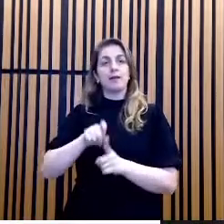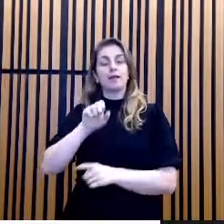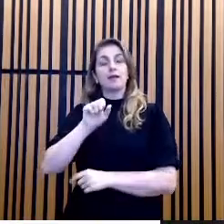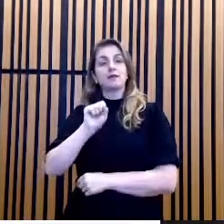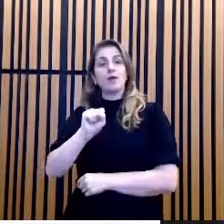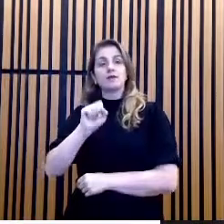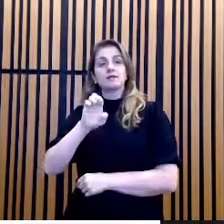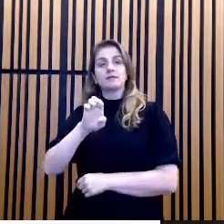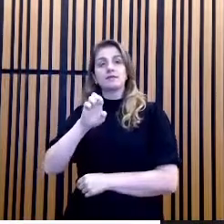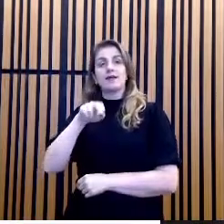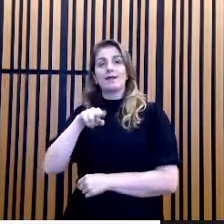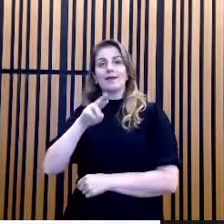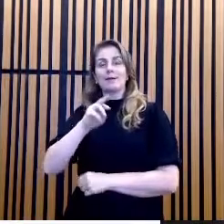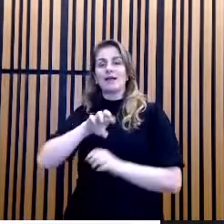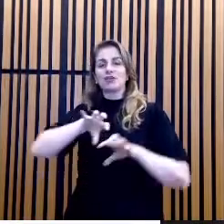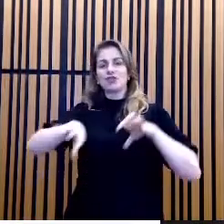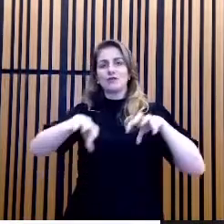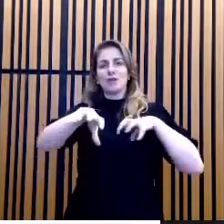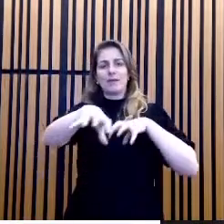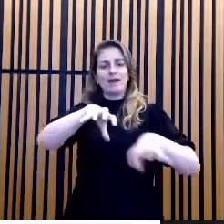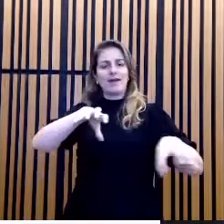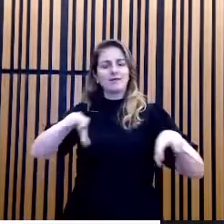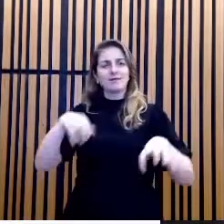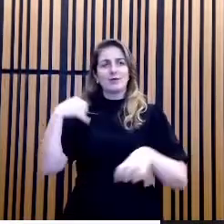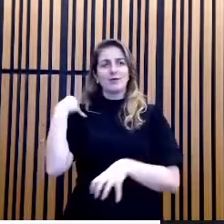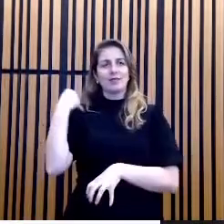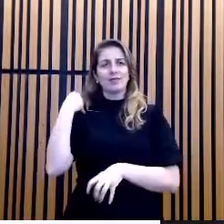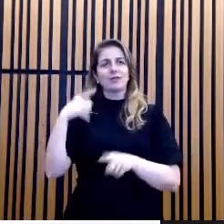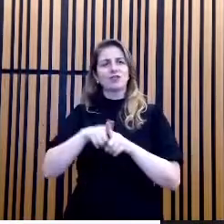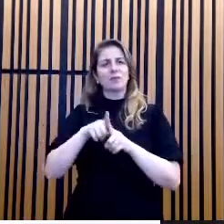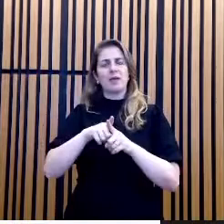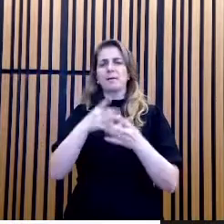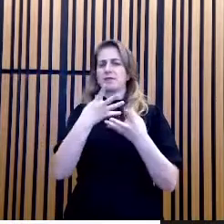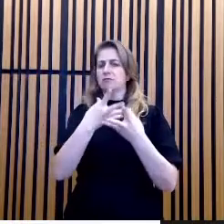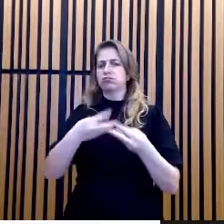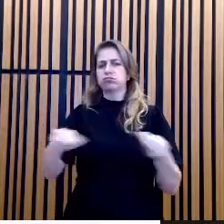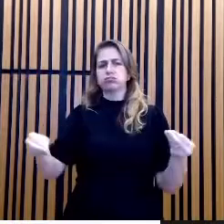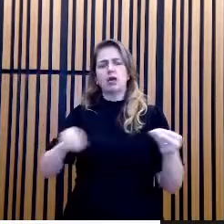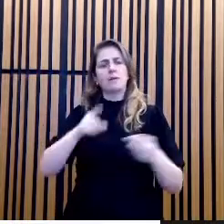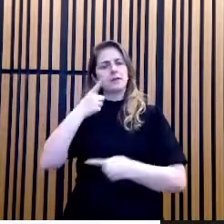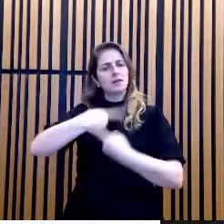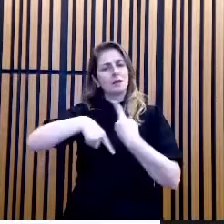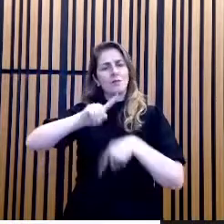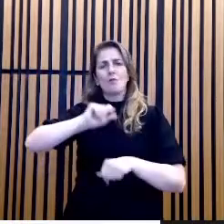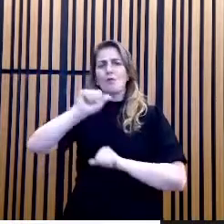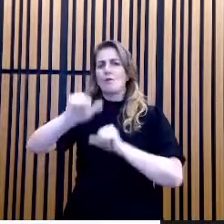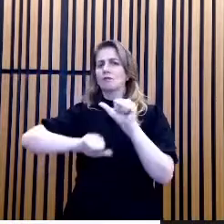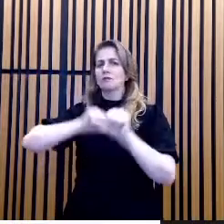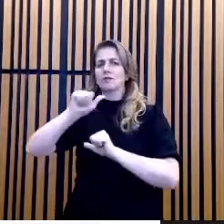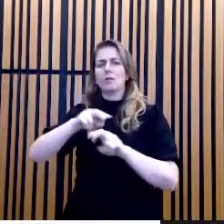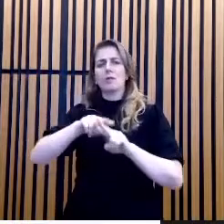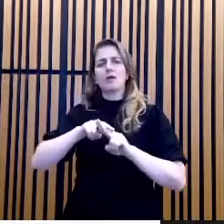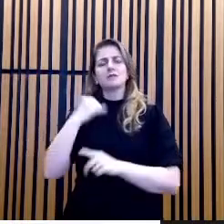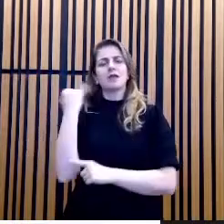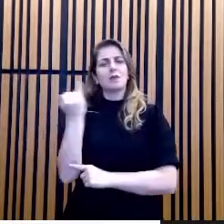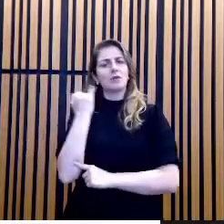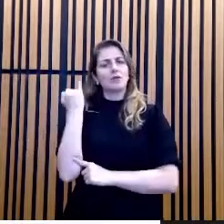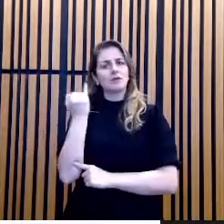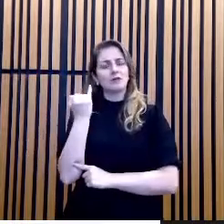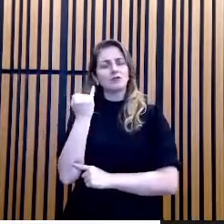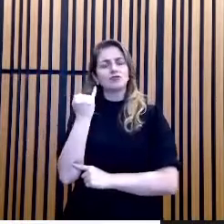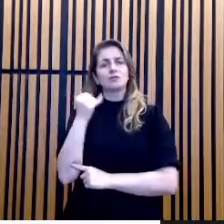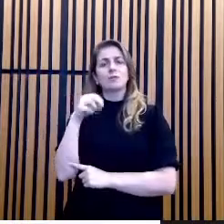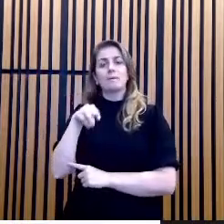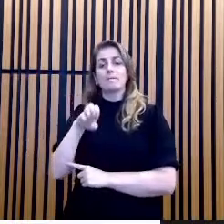A segmentação por idade está completamente obsoleta e teria que ser mudada. Isso é uma coisa muito importante para o